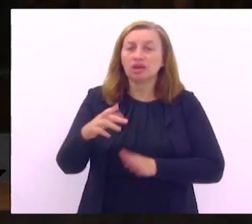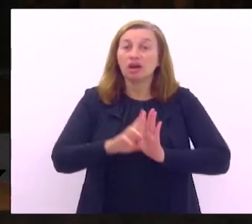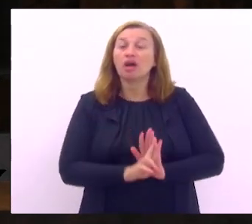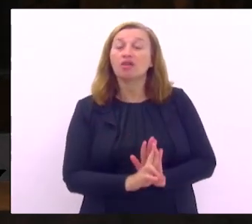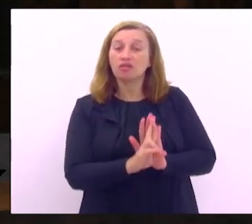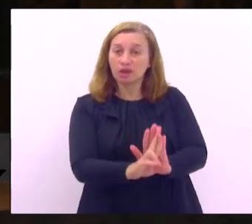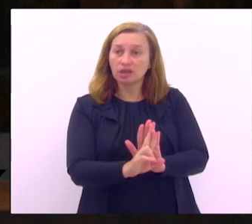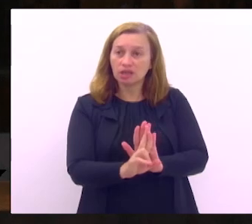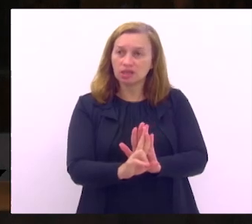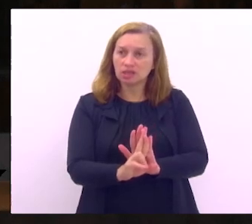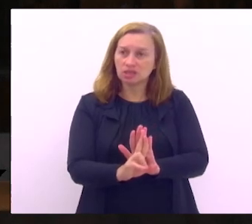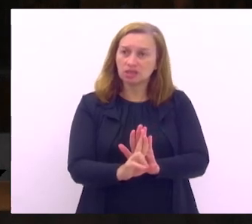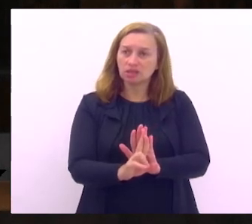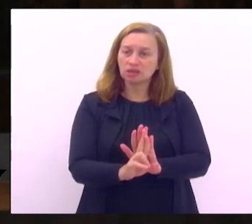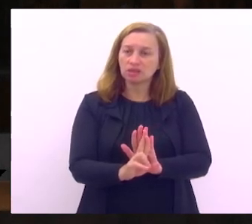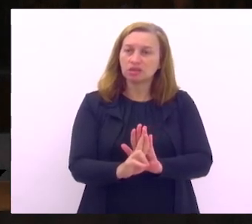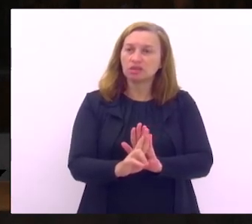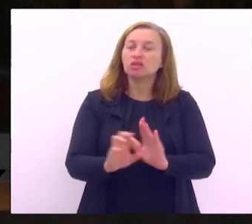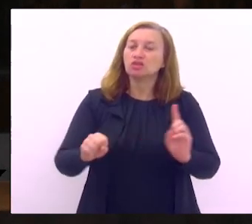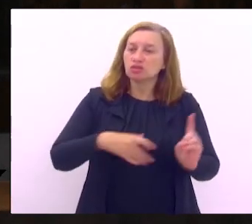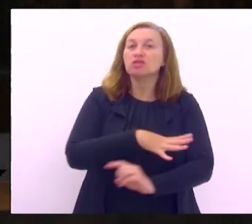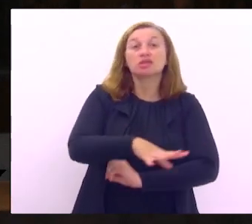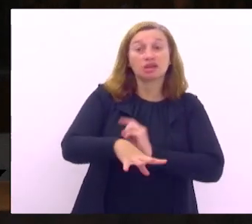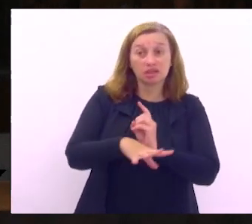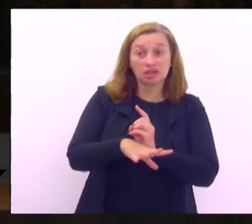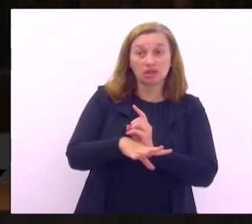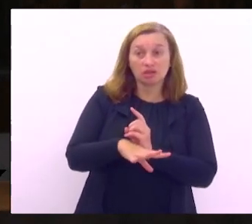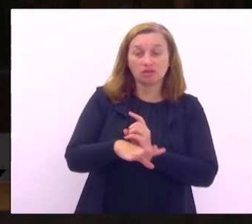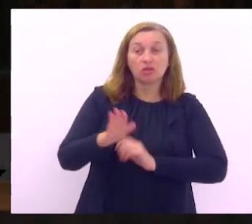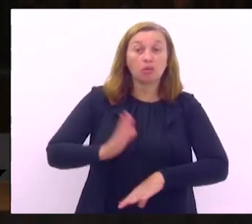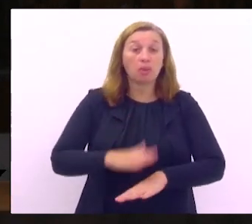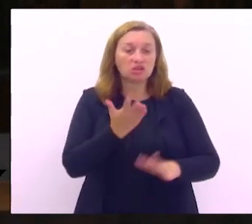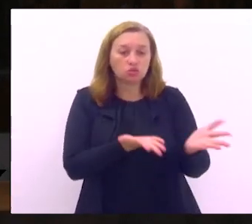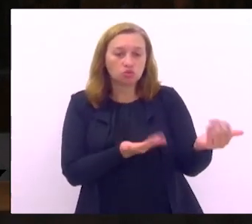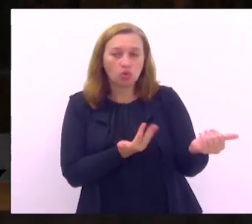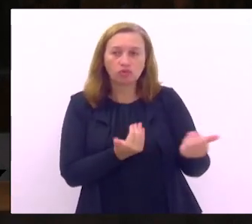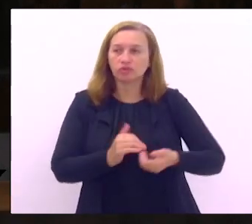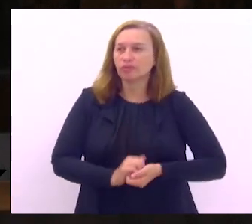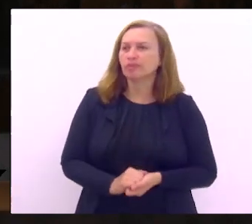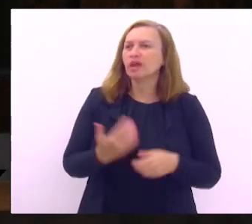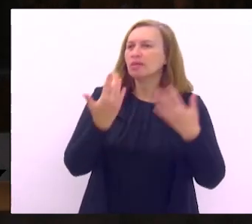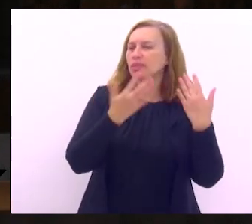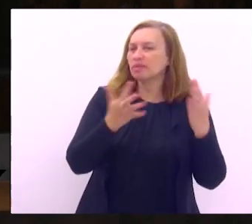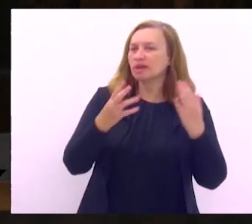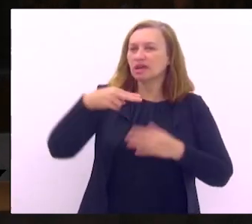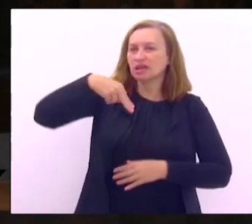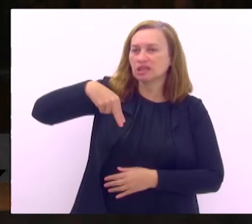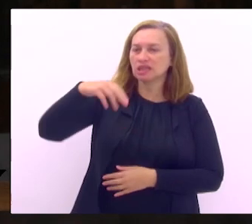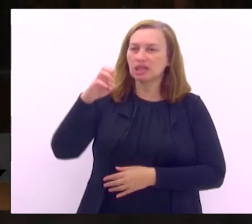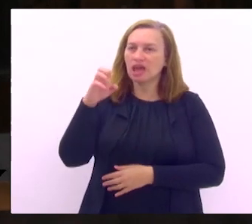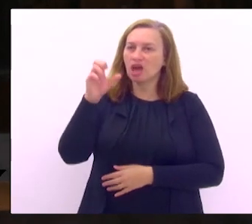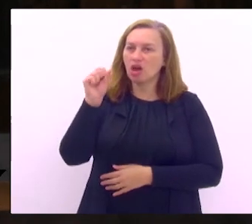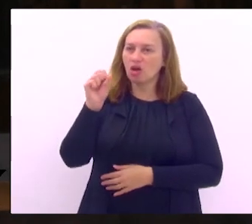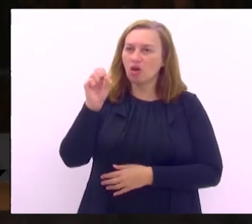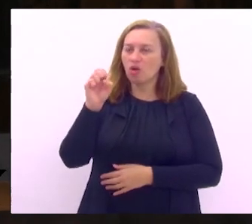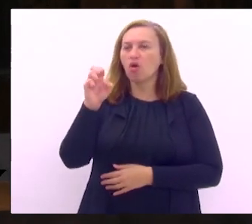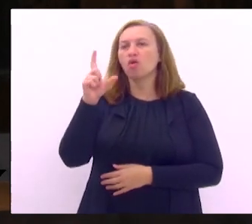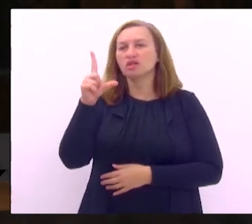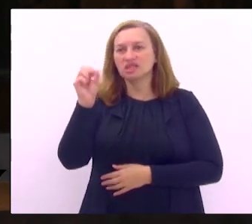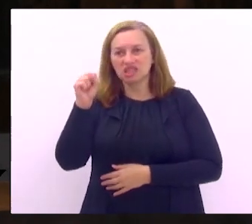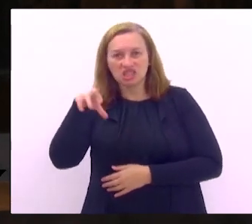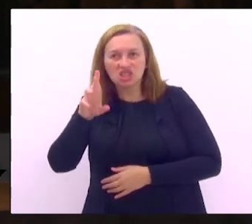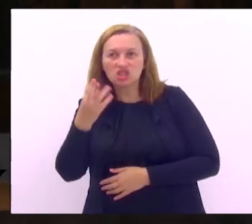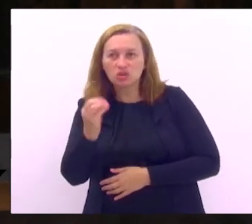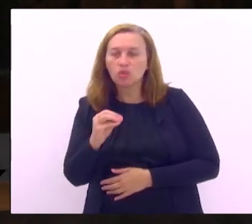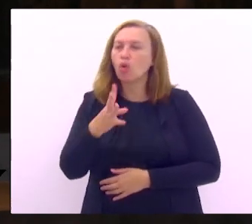referências para a nossa sociedade, sobretudo os mais jovens. Cumprimentar o Nelsinho, com isso toda a comissão que vem